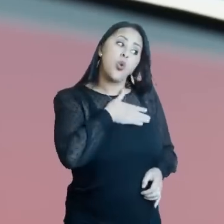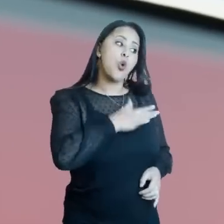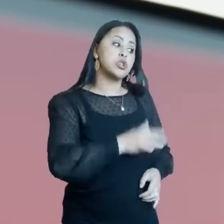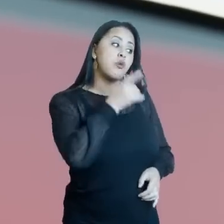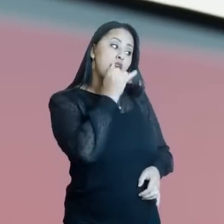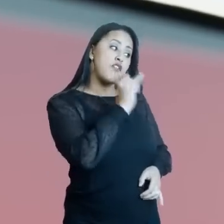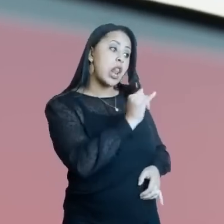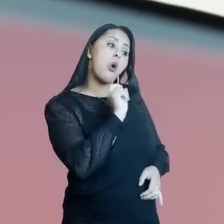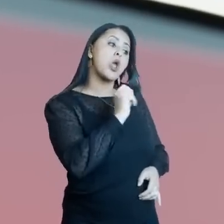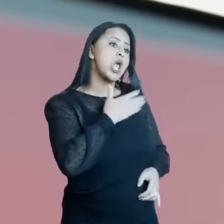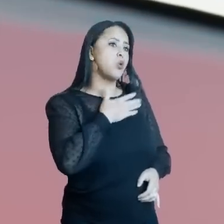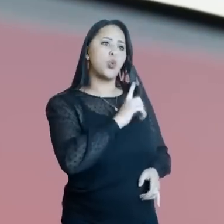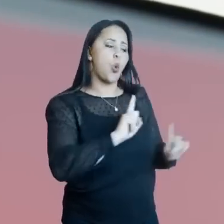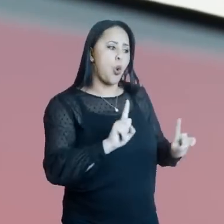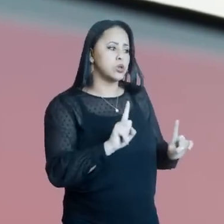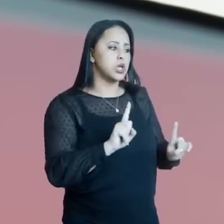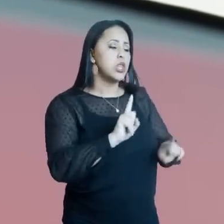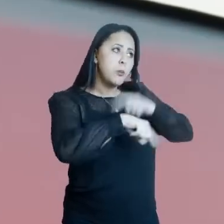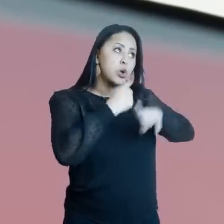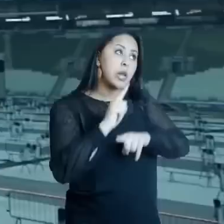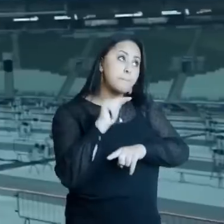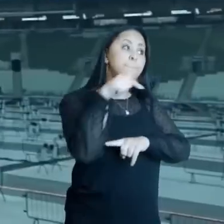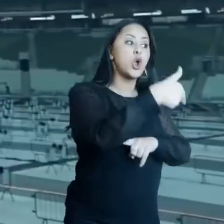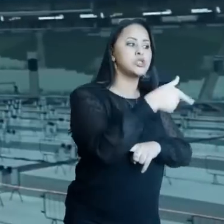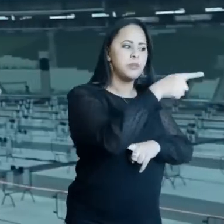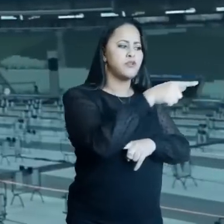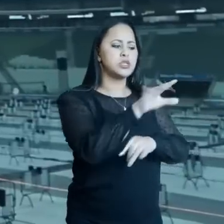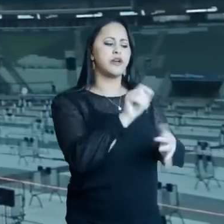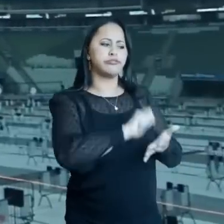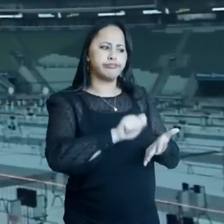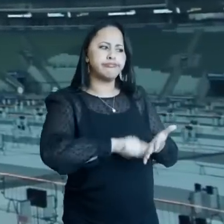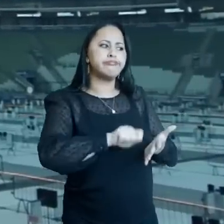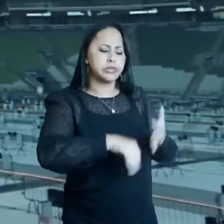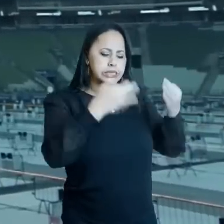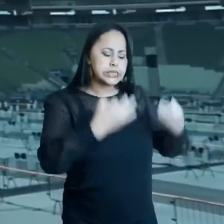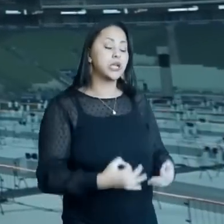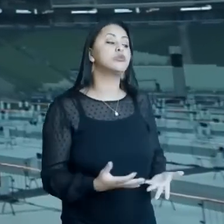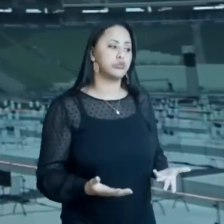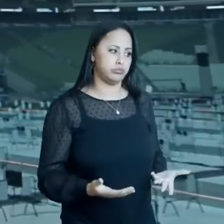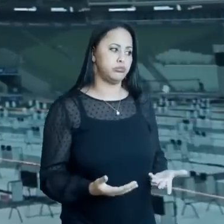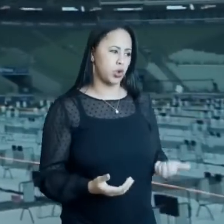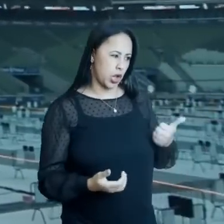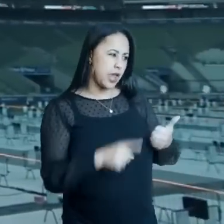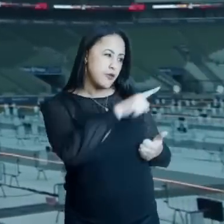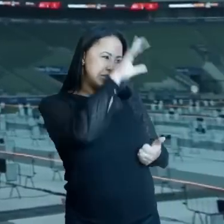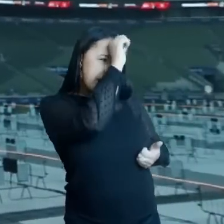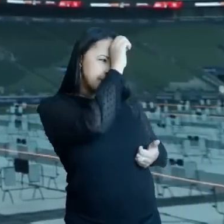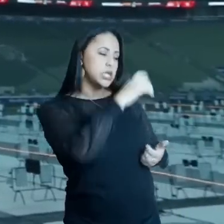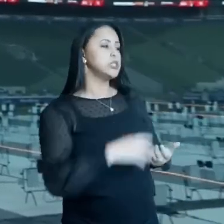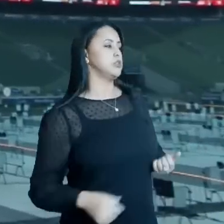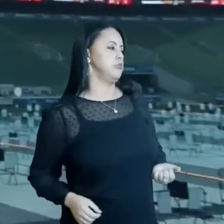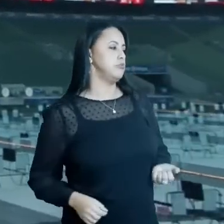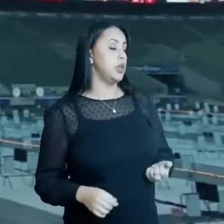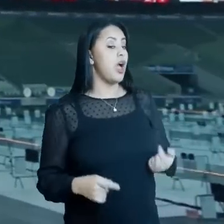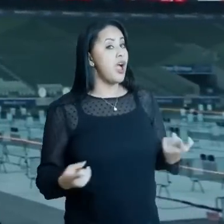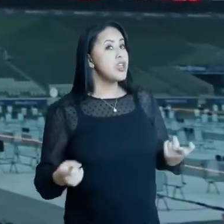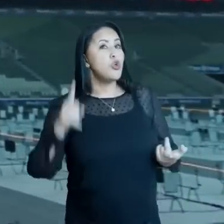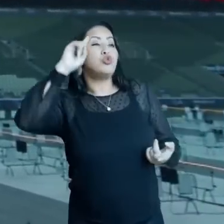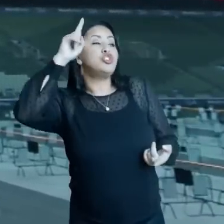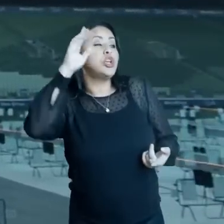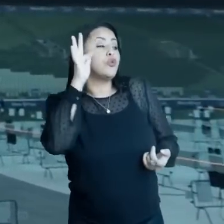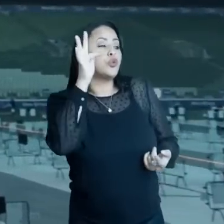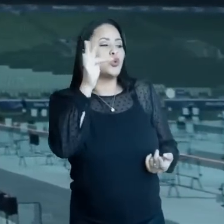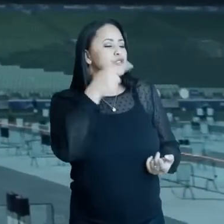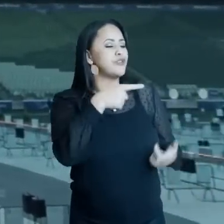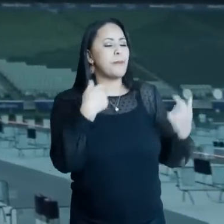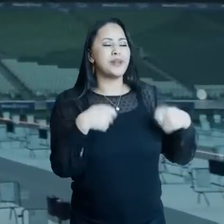dizer o que eu não gostei, da próxima vez você já vai corrigir isso, e da próxima vai corrigir outra coisa, e da próxima vai corrigir outra coisa, e vai chegar um dia que você não vai